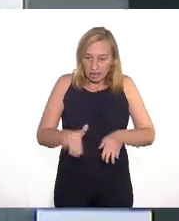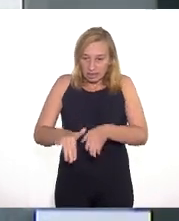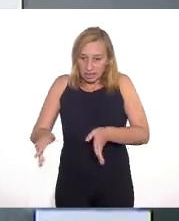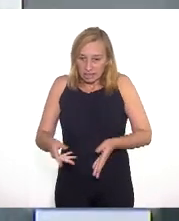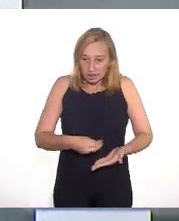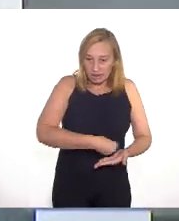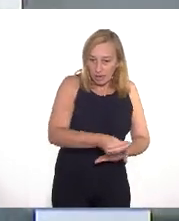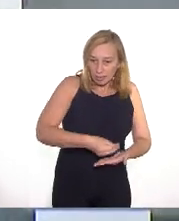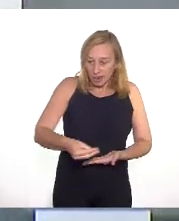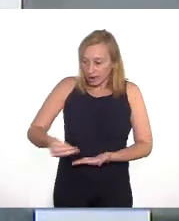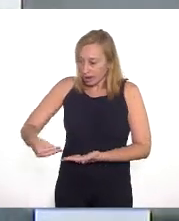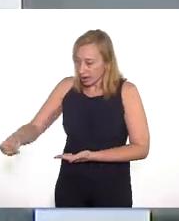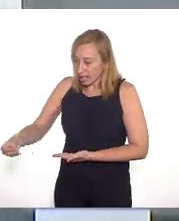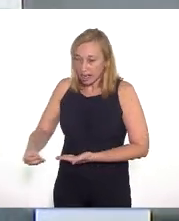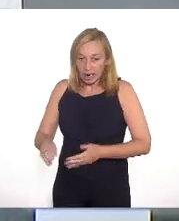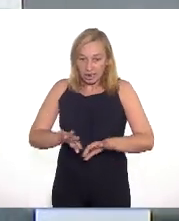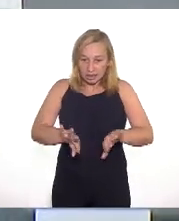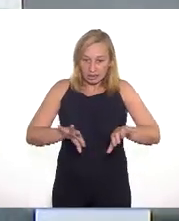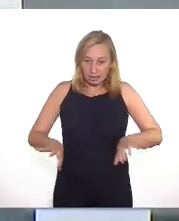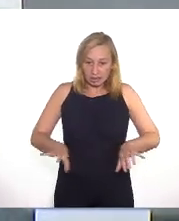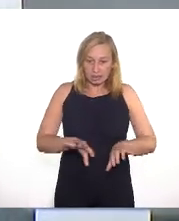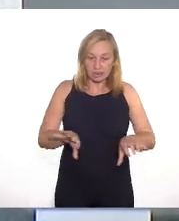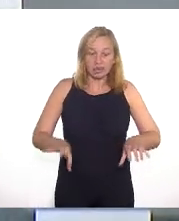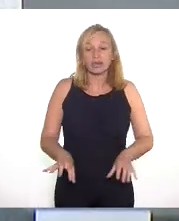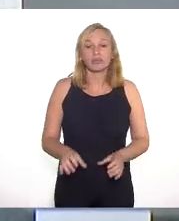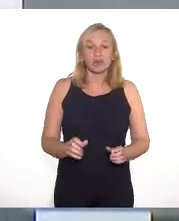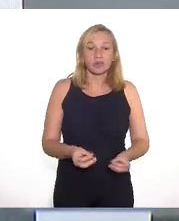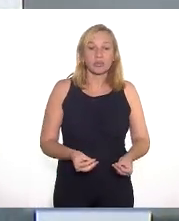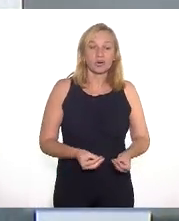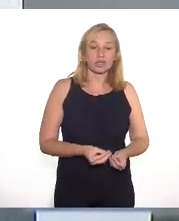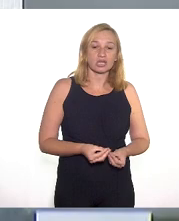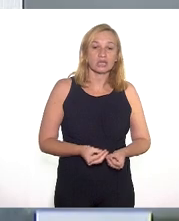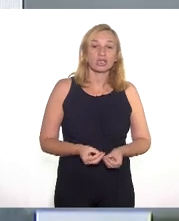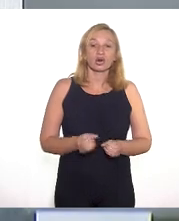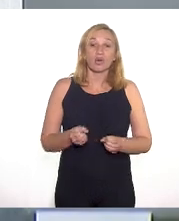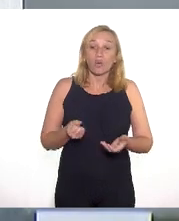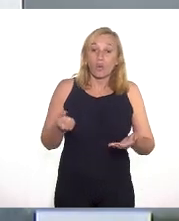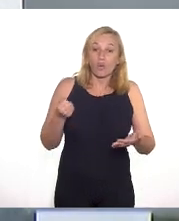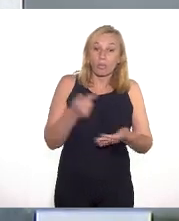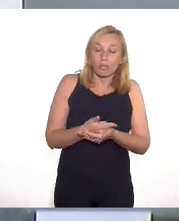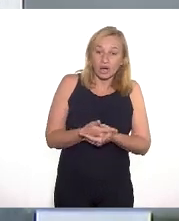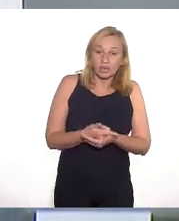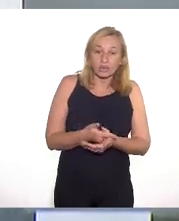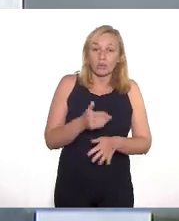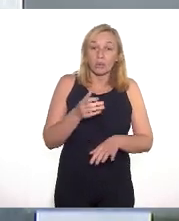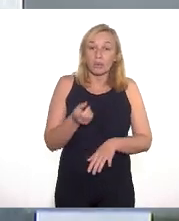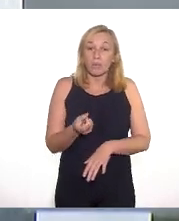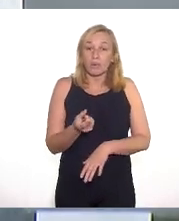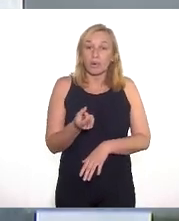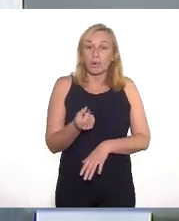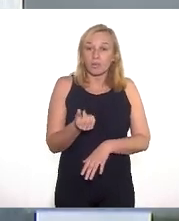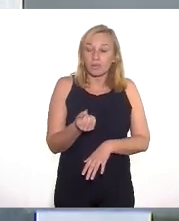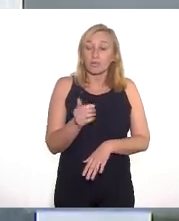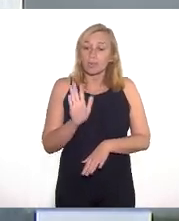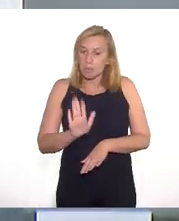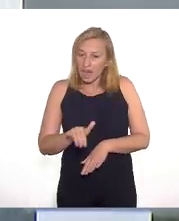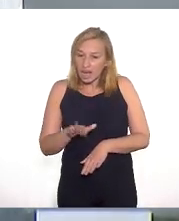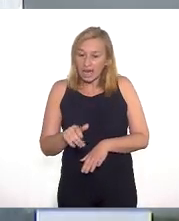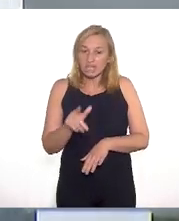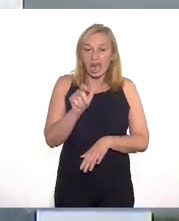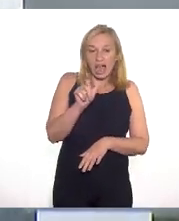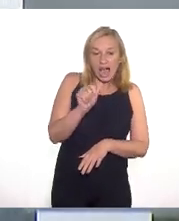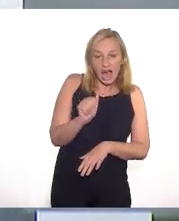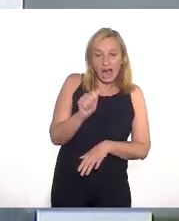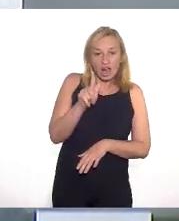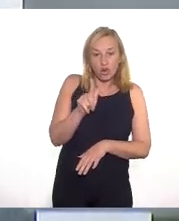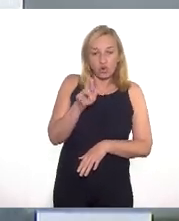Prefeitos, para que eles possam fazer a aplicação. Compramos os insumos mais baratos do país, compramos a agulha com a